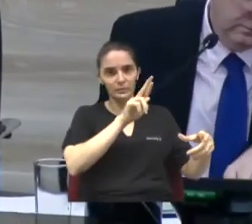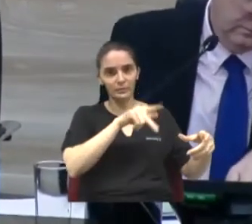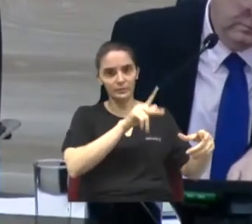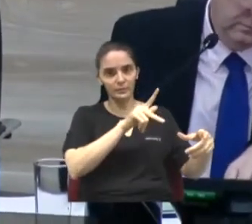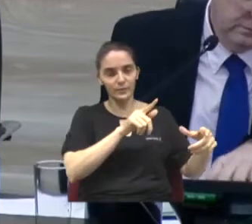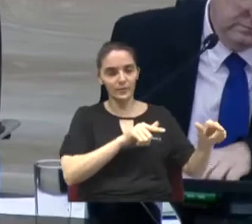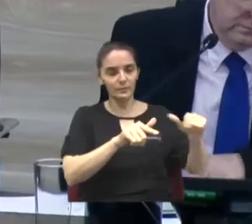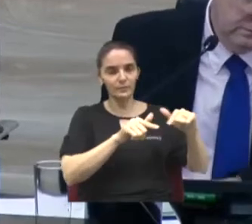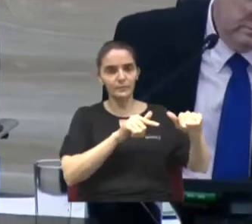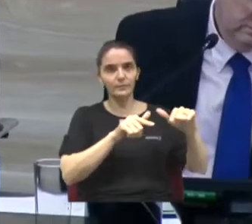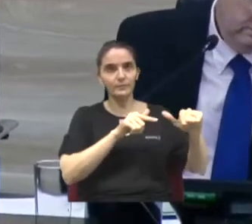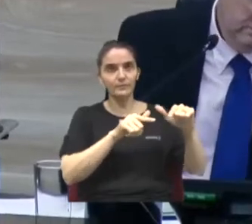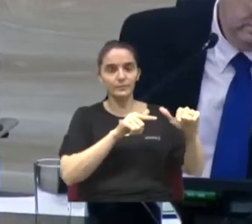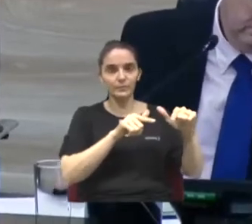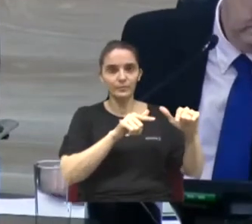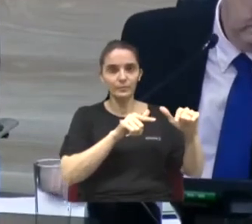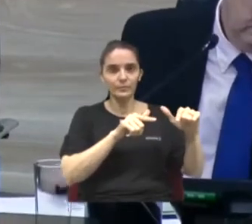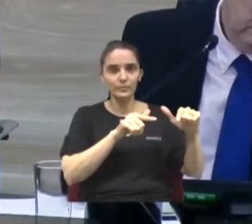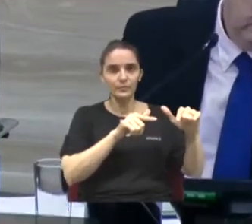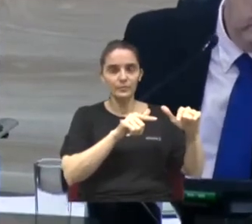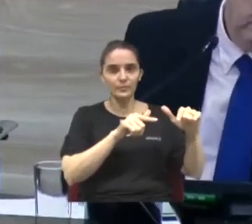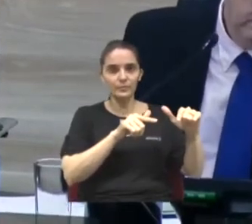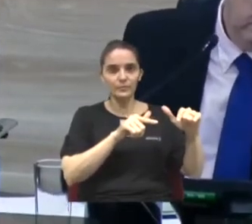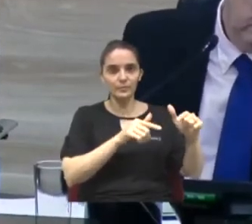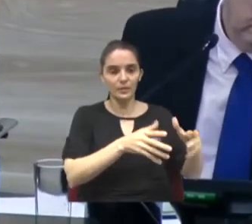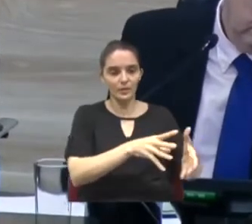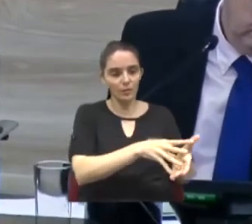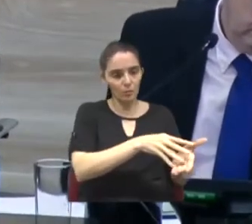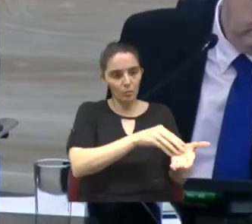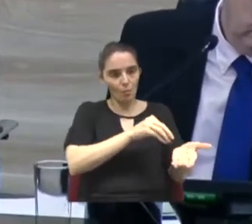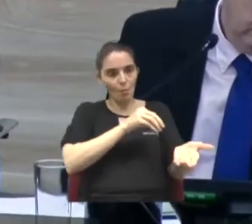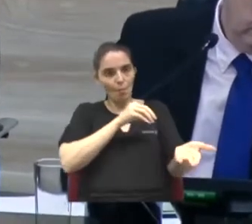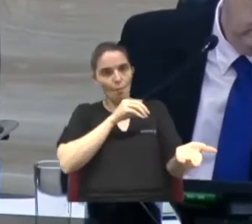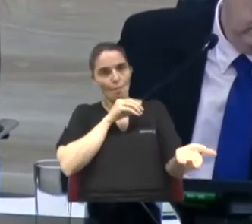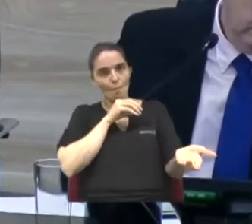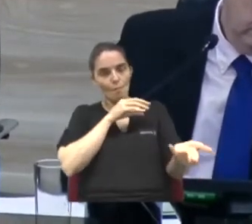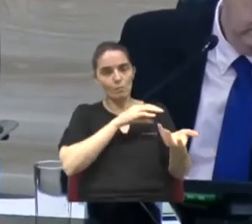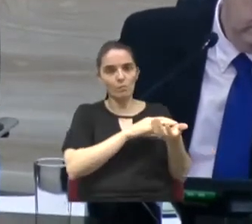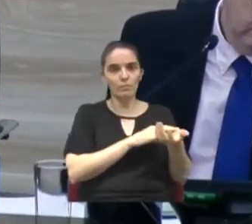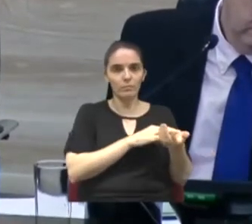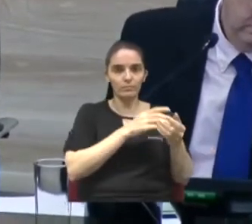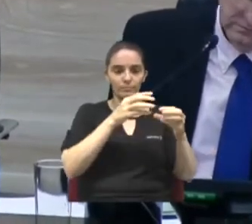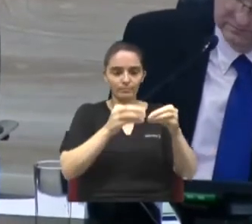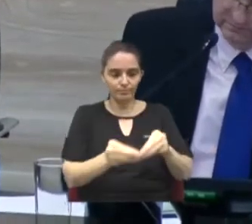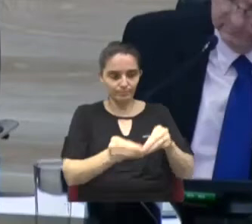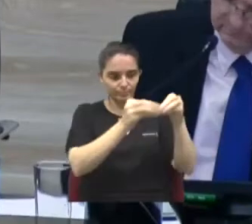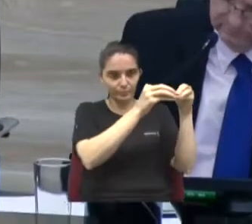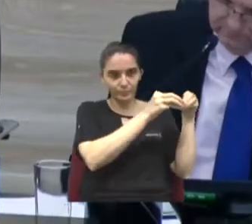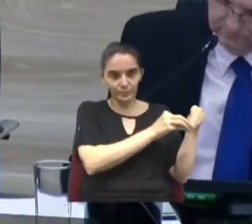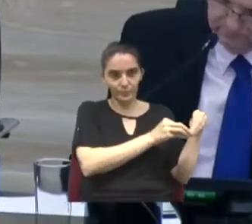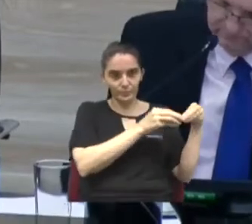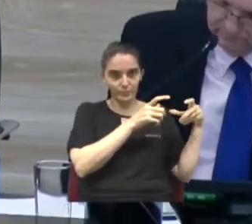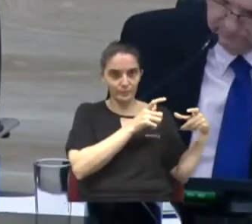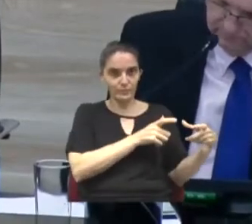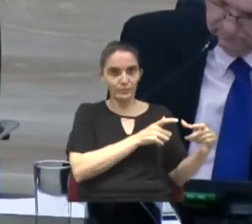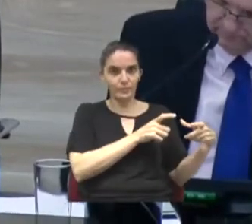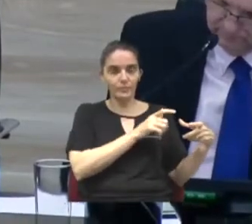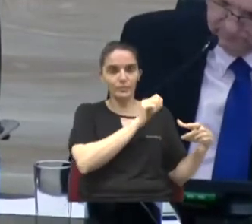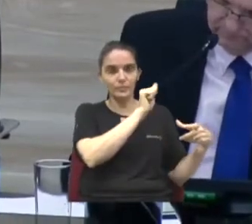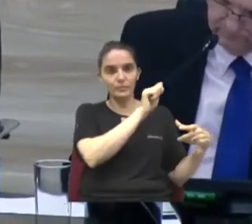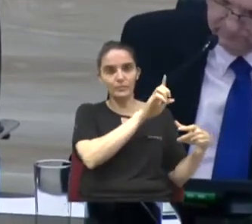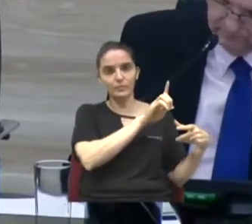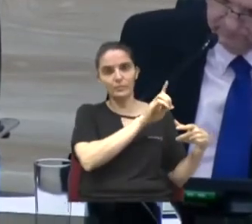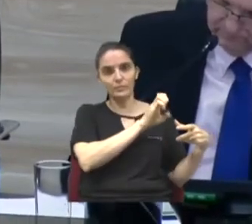de ligação do bombeamento que vai ser tirado dali e levado lá para o Jardim Santa Adélia.